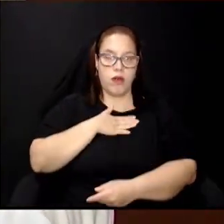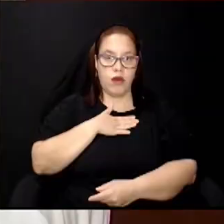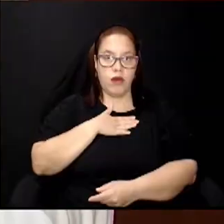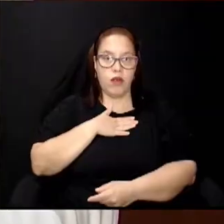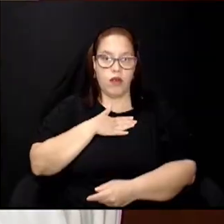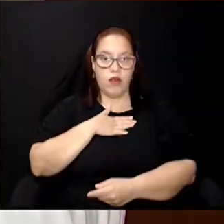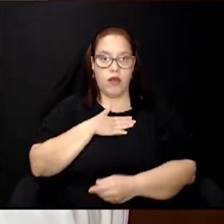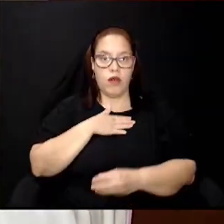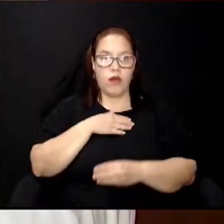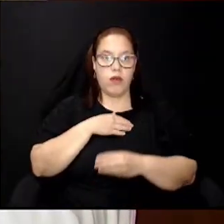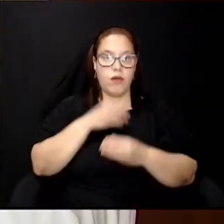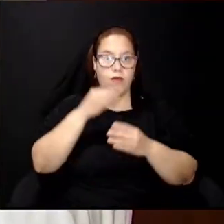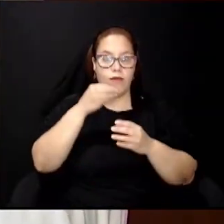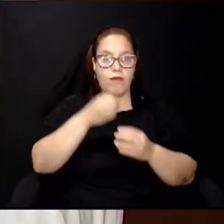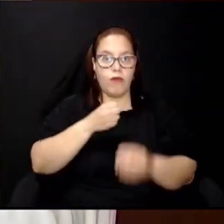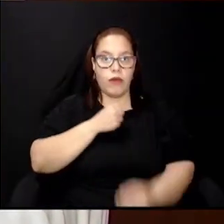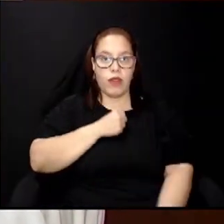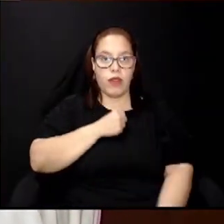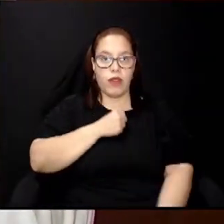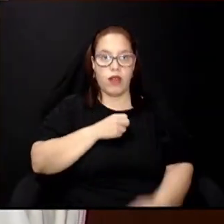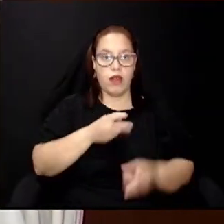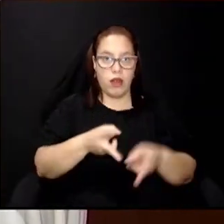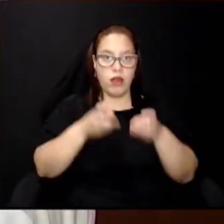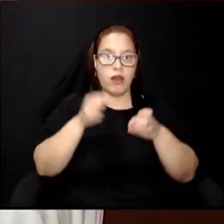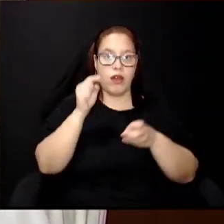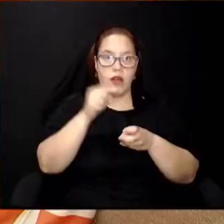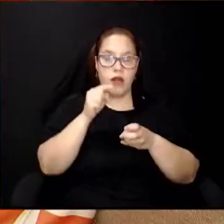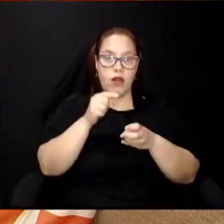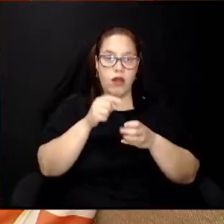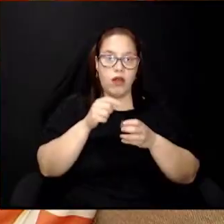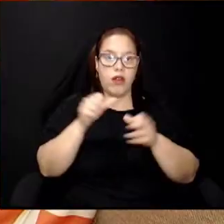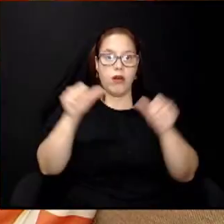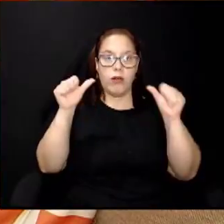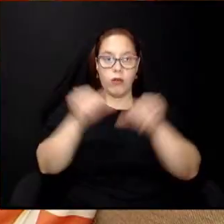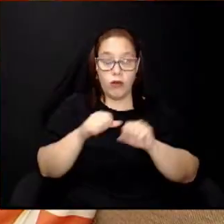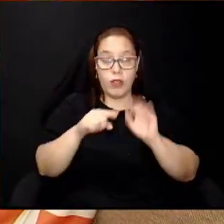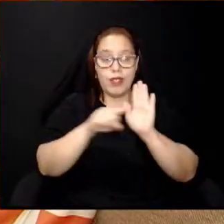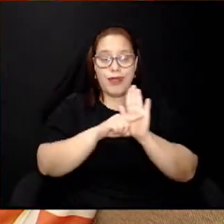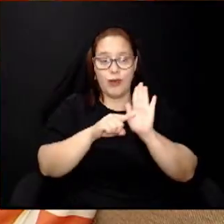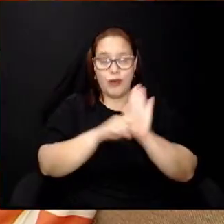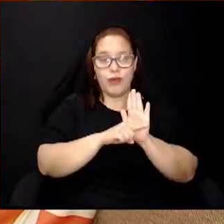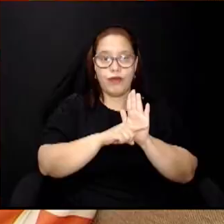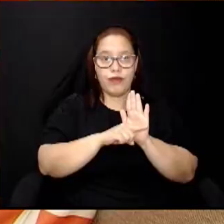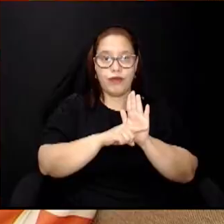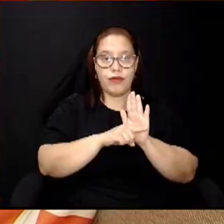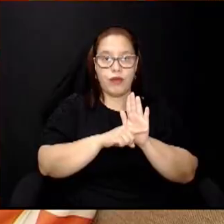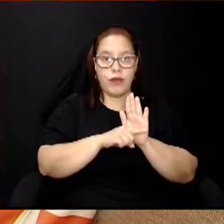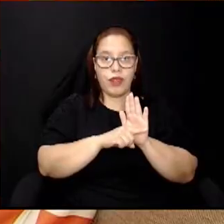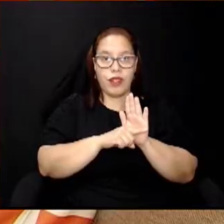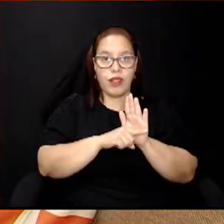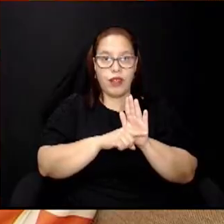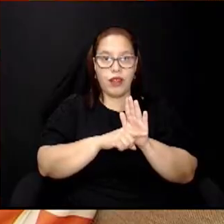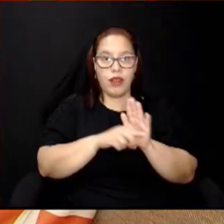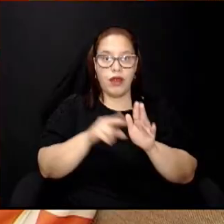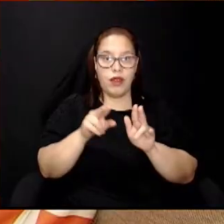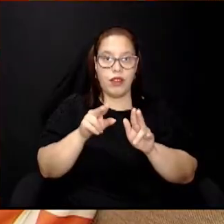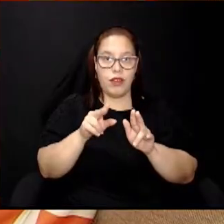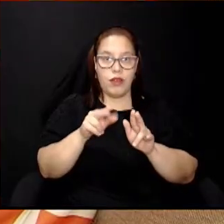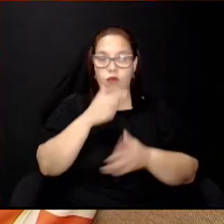não reconhecesse a carga genética dele como uma coisa negativa, né? E aí então os meninos vieram, né?